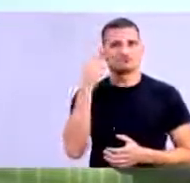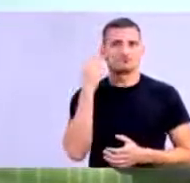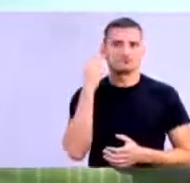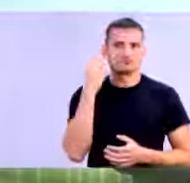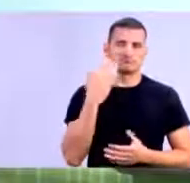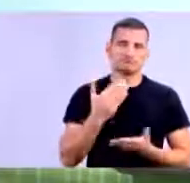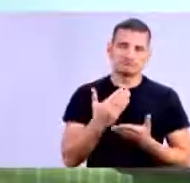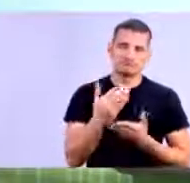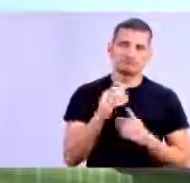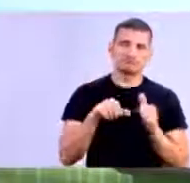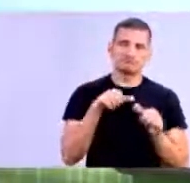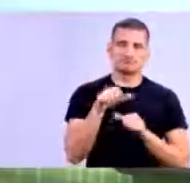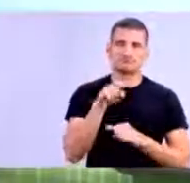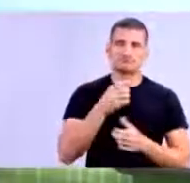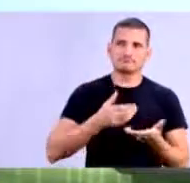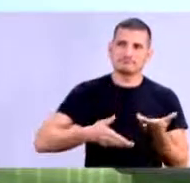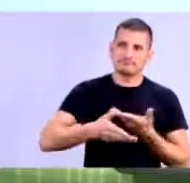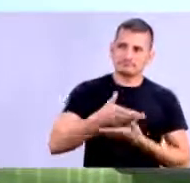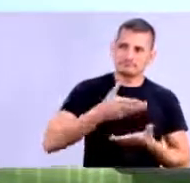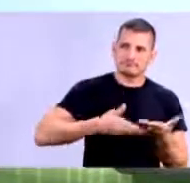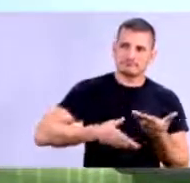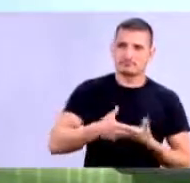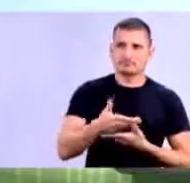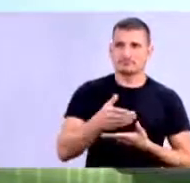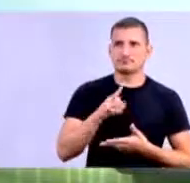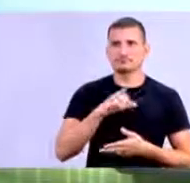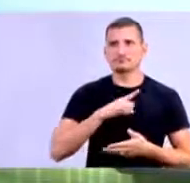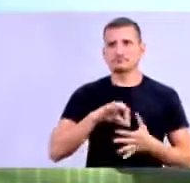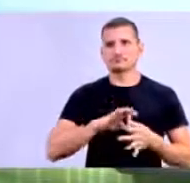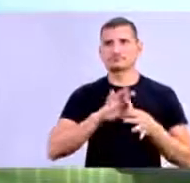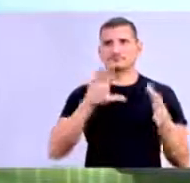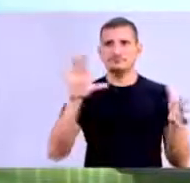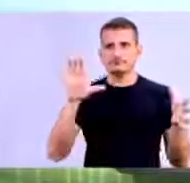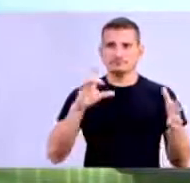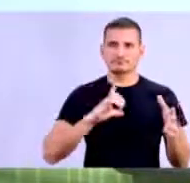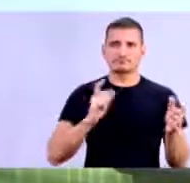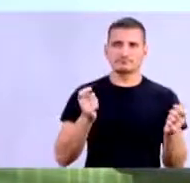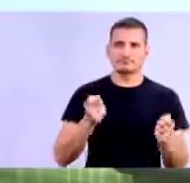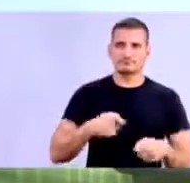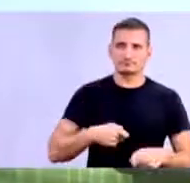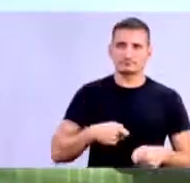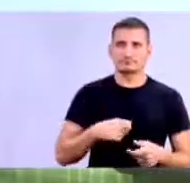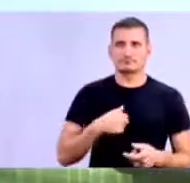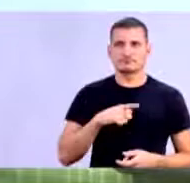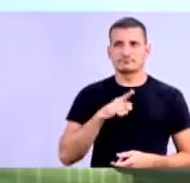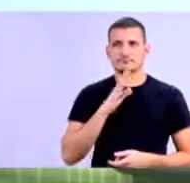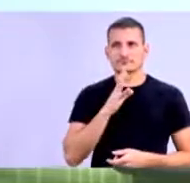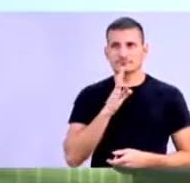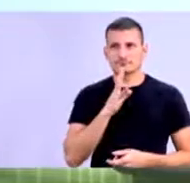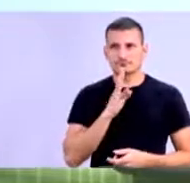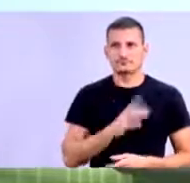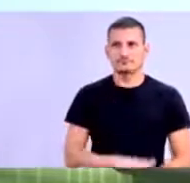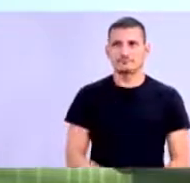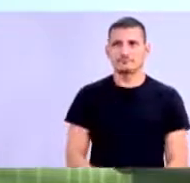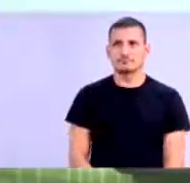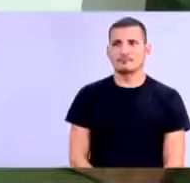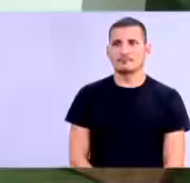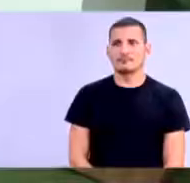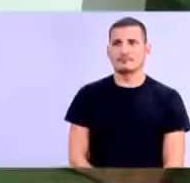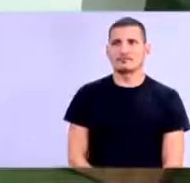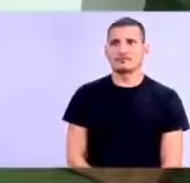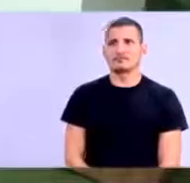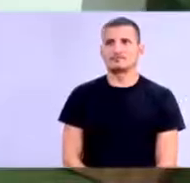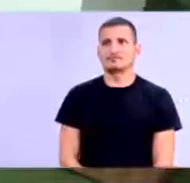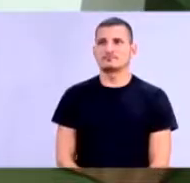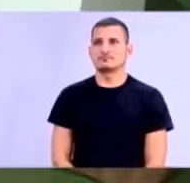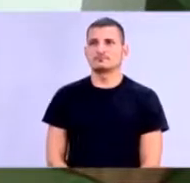muda. Daqui a pouco você está interagindo de tal forma que você tem liberdade, você tem capacidade, tem conhecimento. Professora, mais alguma